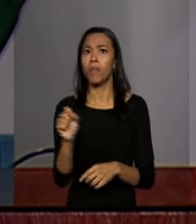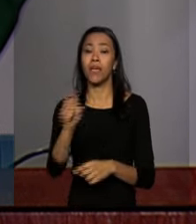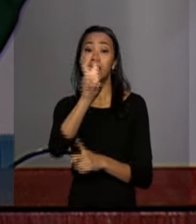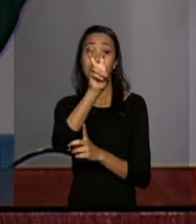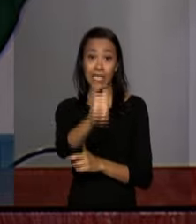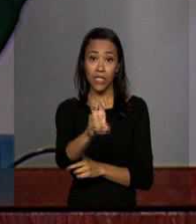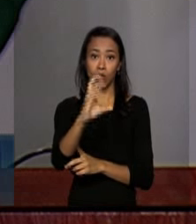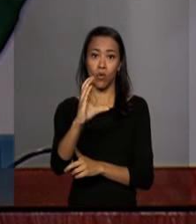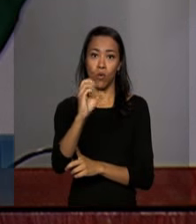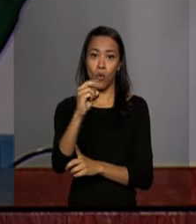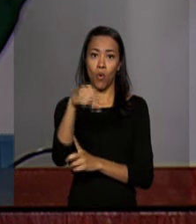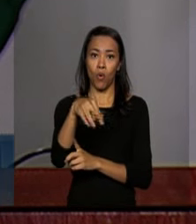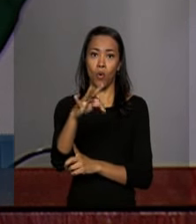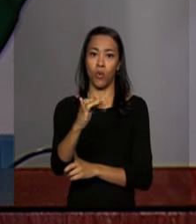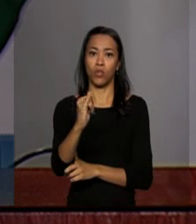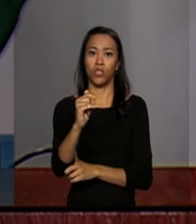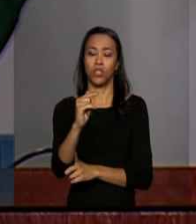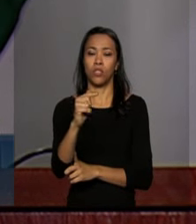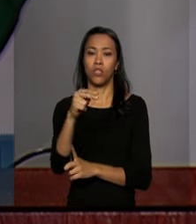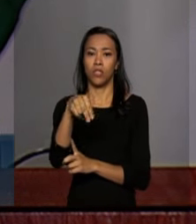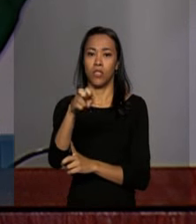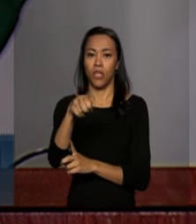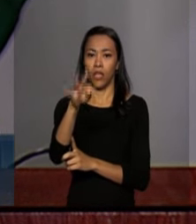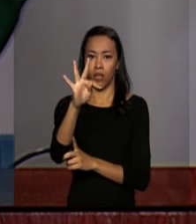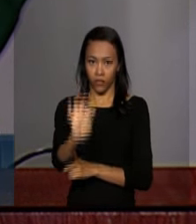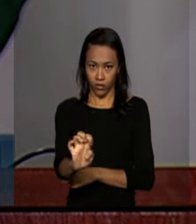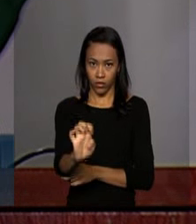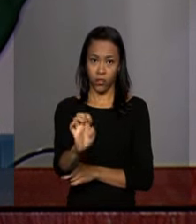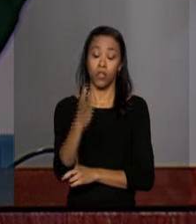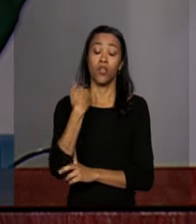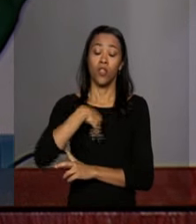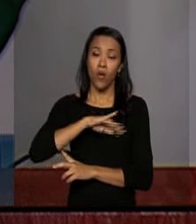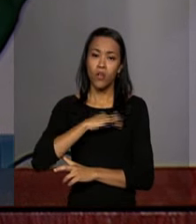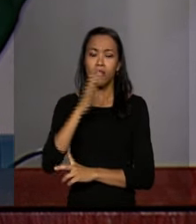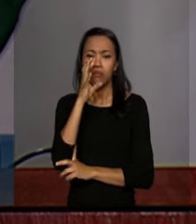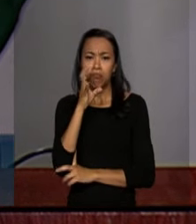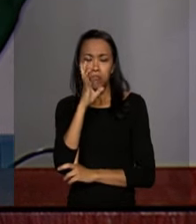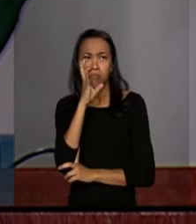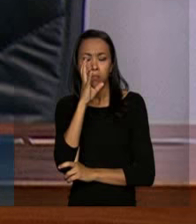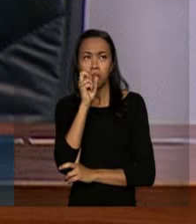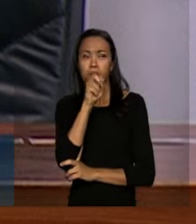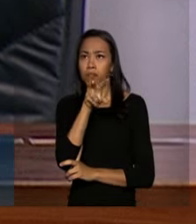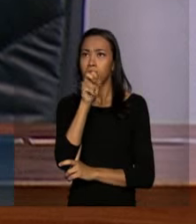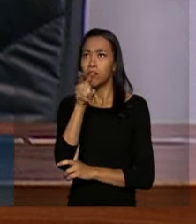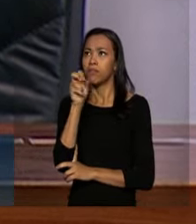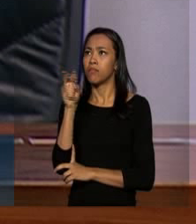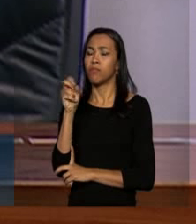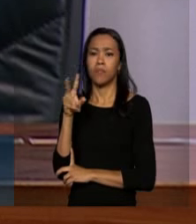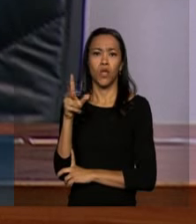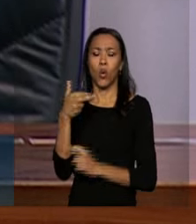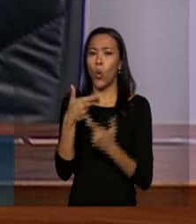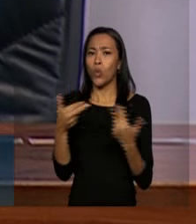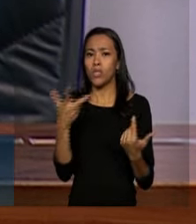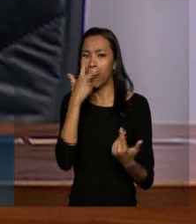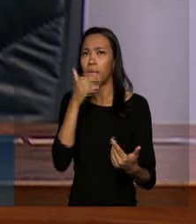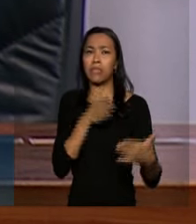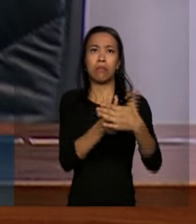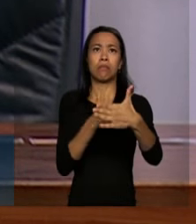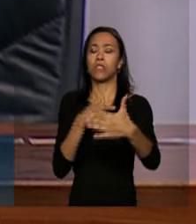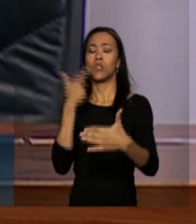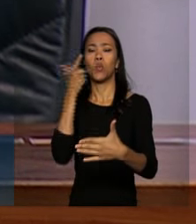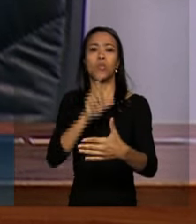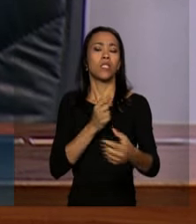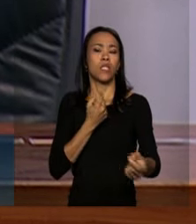públicas e dos direitos de cada um. Assistimos igualmente a desafios ingentes e a obstáculos à primeira vista insuperáveis que